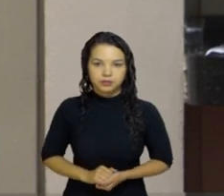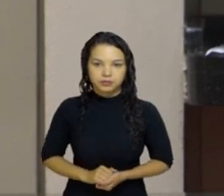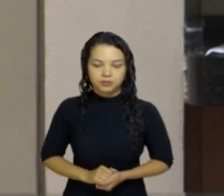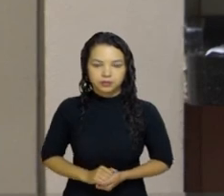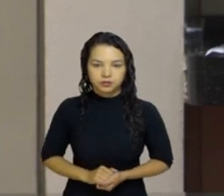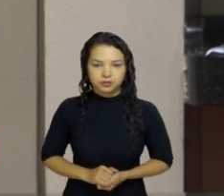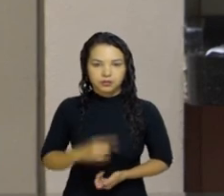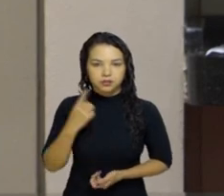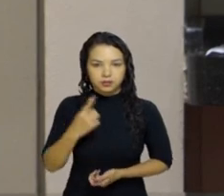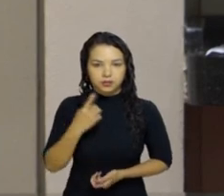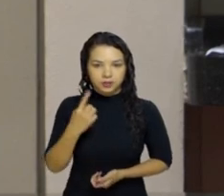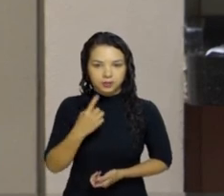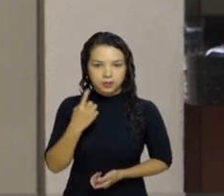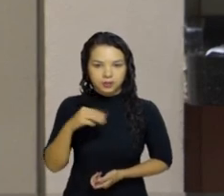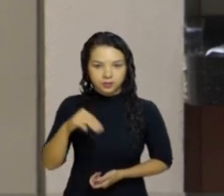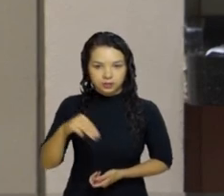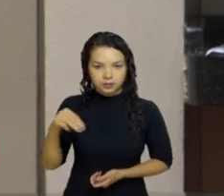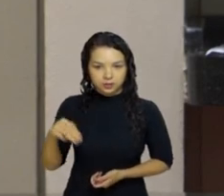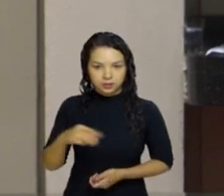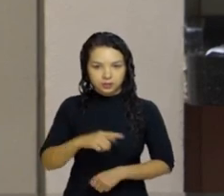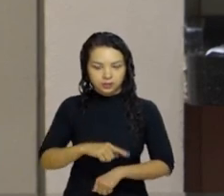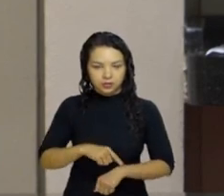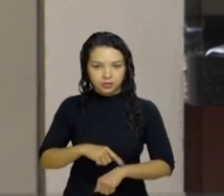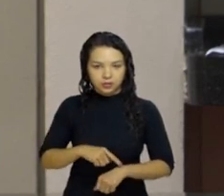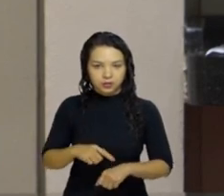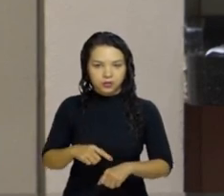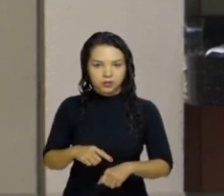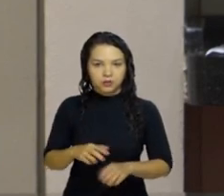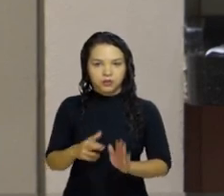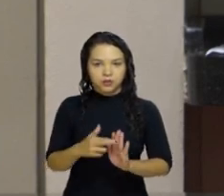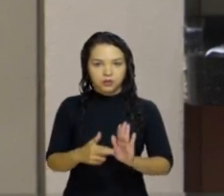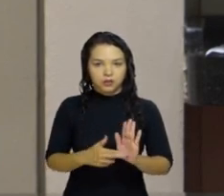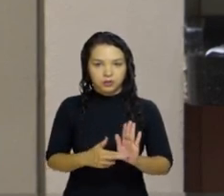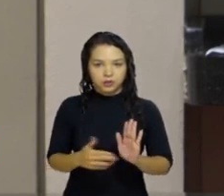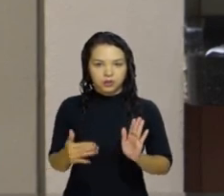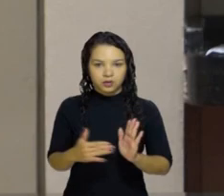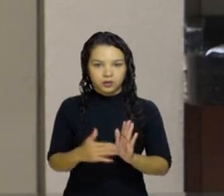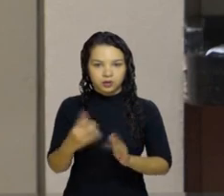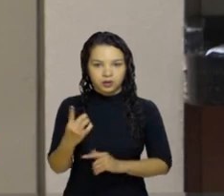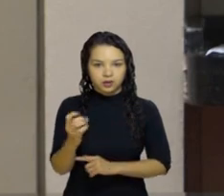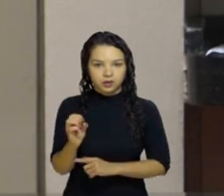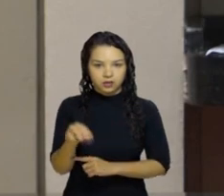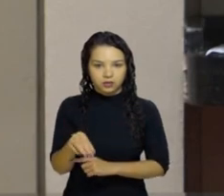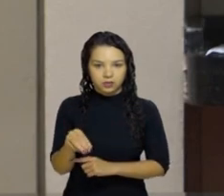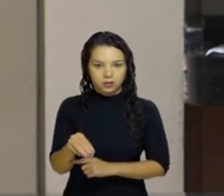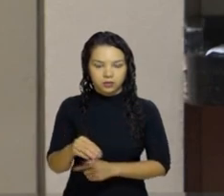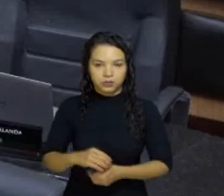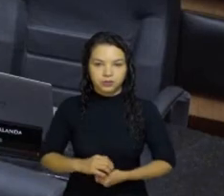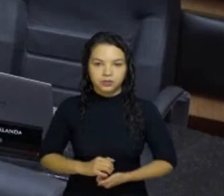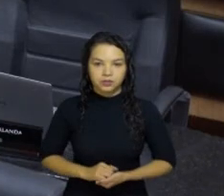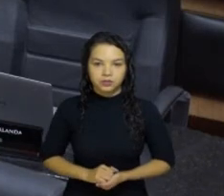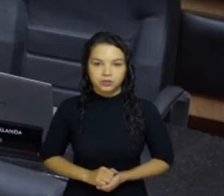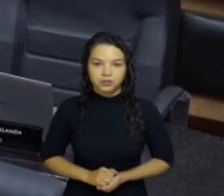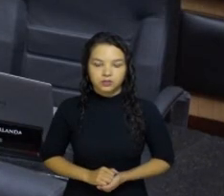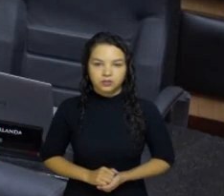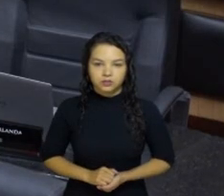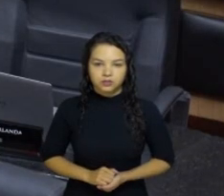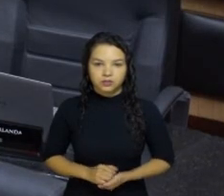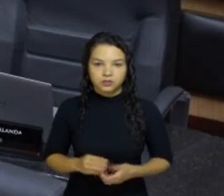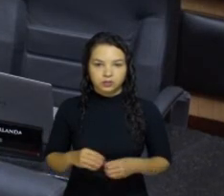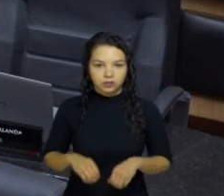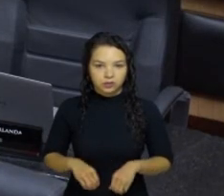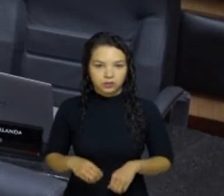Deputado Mário, Vossa Excelência tem o prazo regimental de até 10 minutos. Sem prejuízo da sua